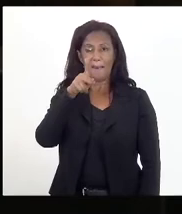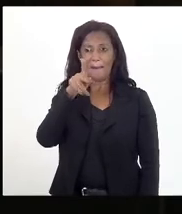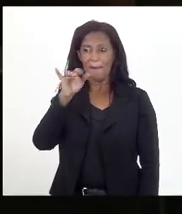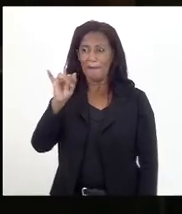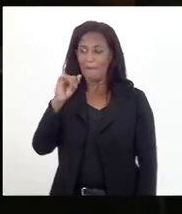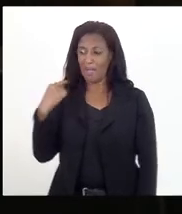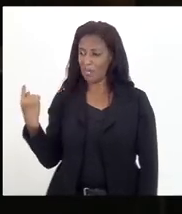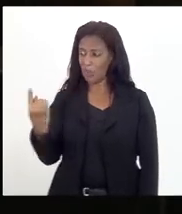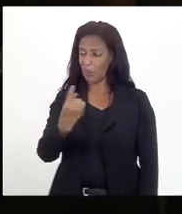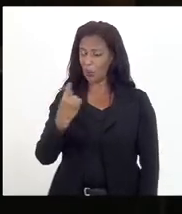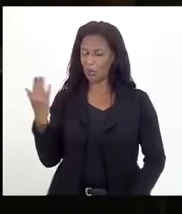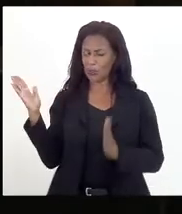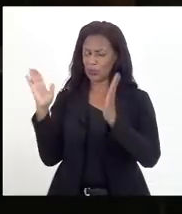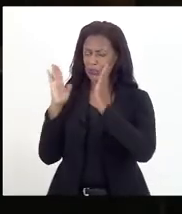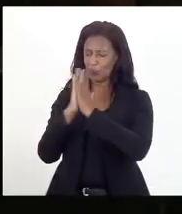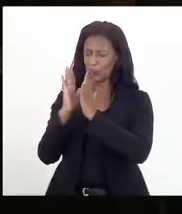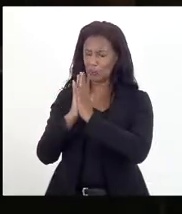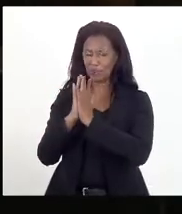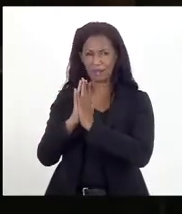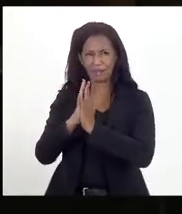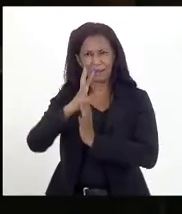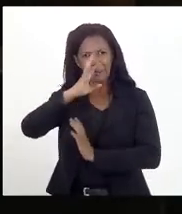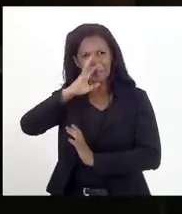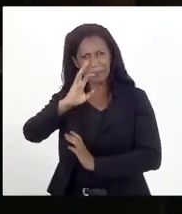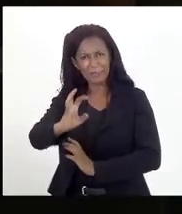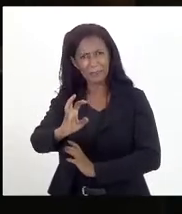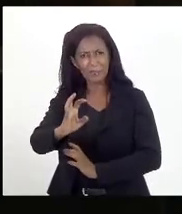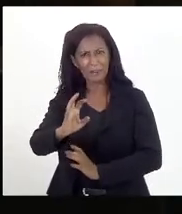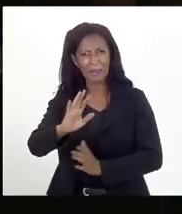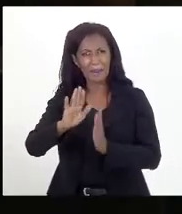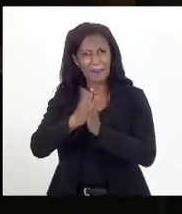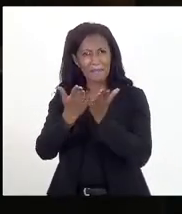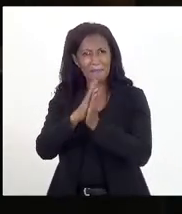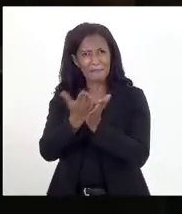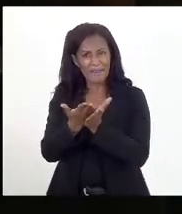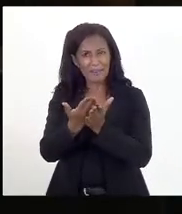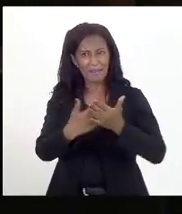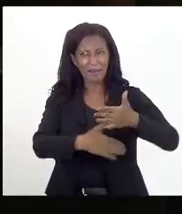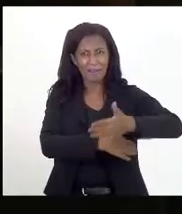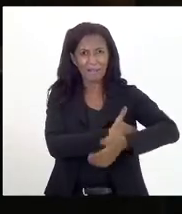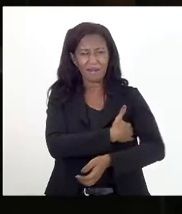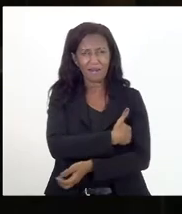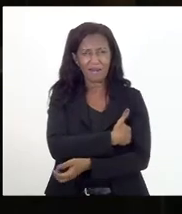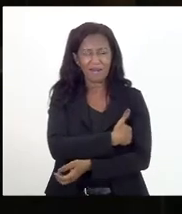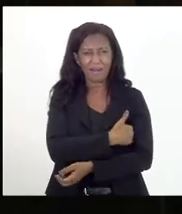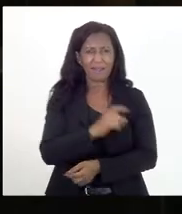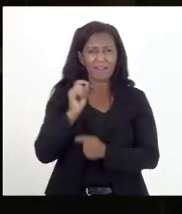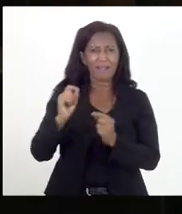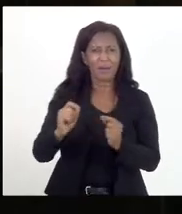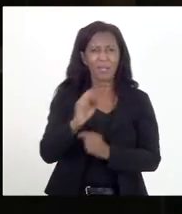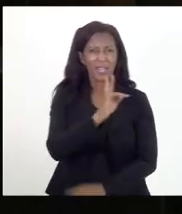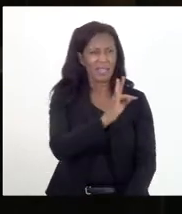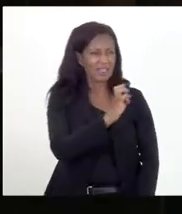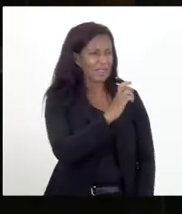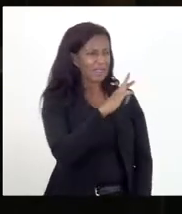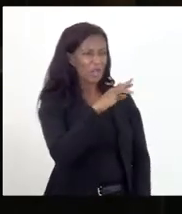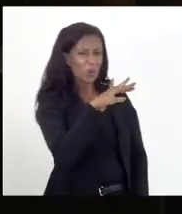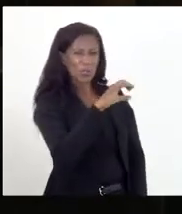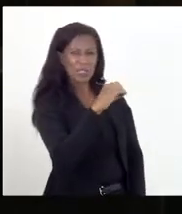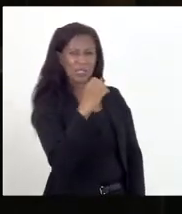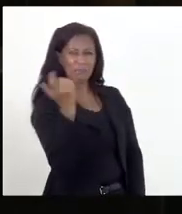considerado ofensivo e onde está com uma Bíblia vai ser considerado um ato de terrorismo